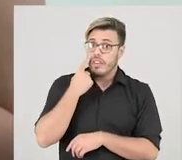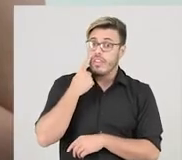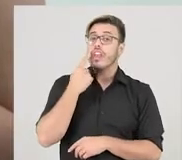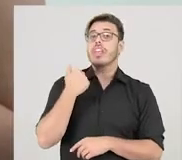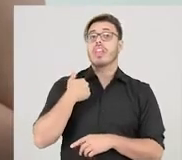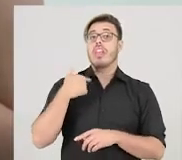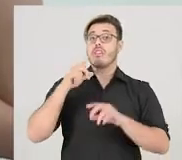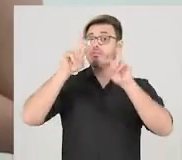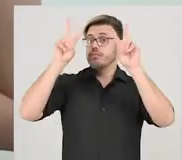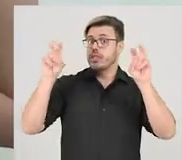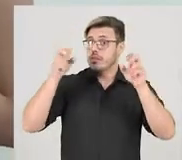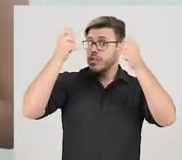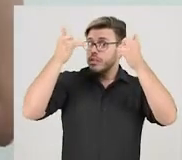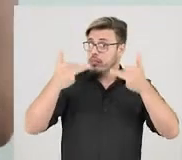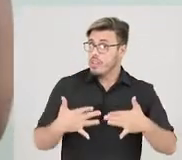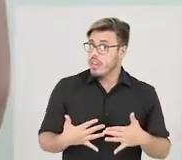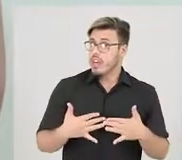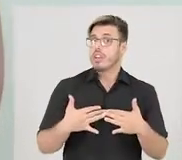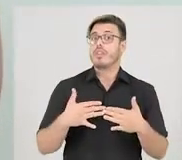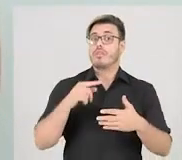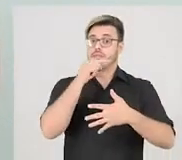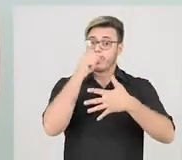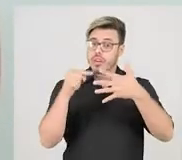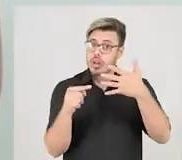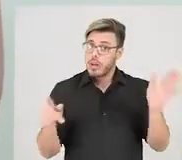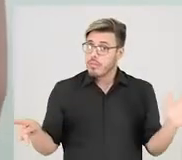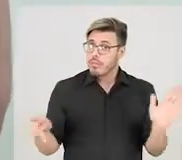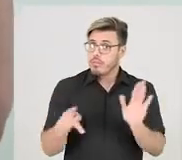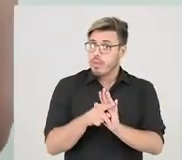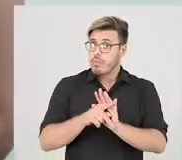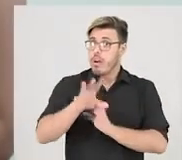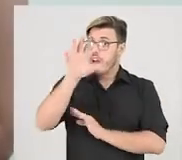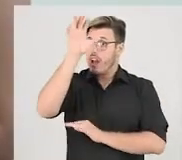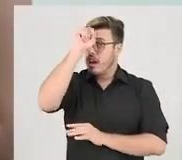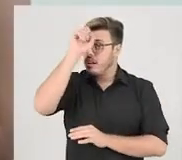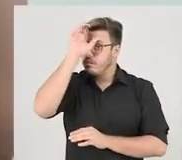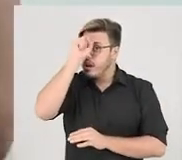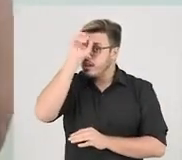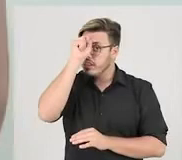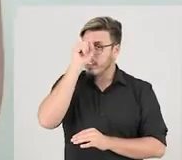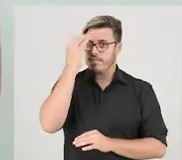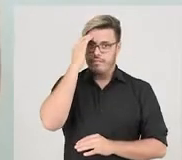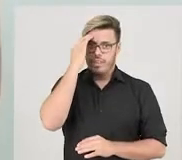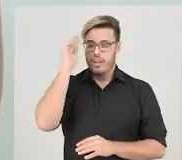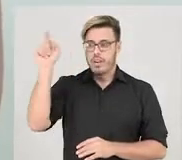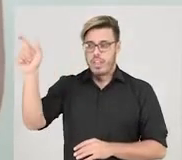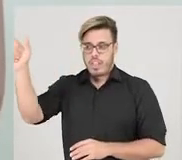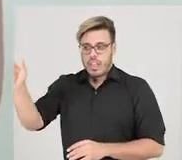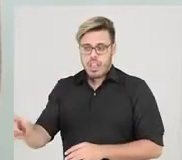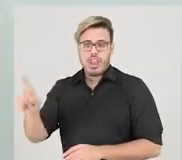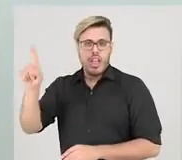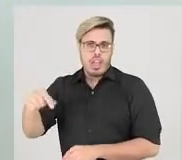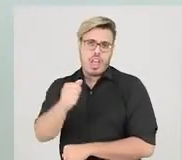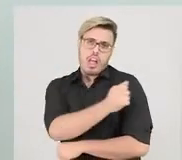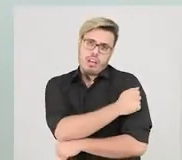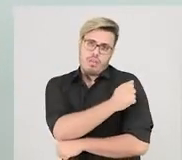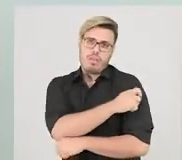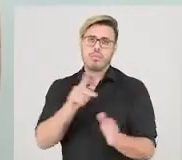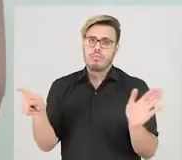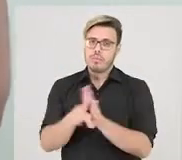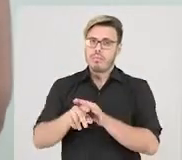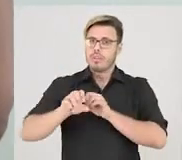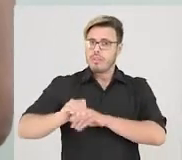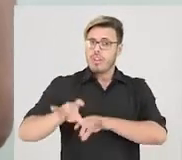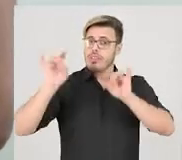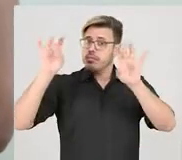tem. Ele já é um aluno público da educação especial, ele já é um aluno com deficiência. Você falar em dificuldades é